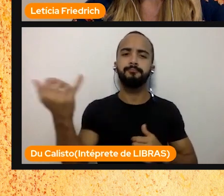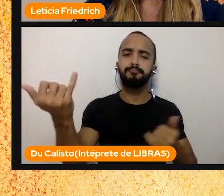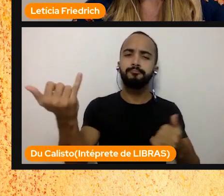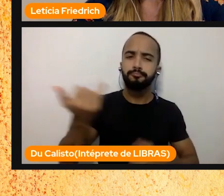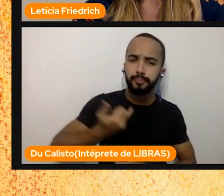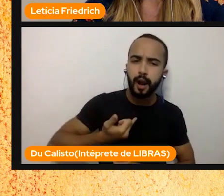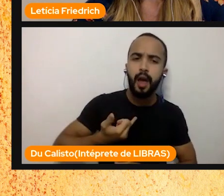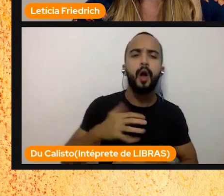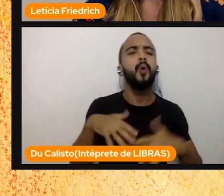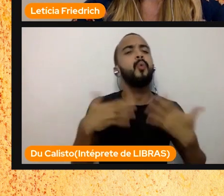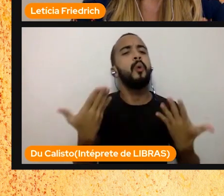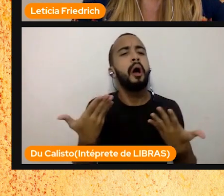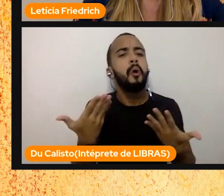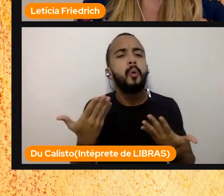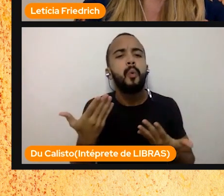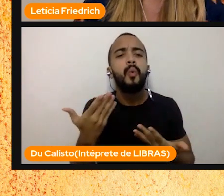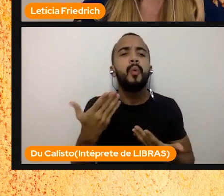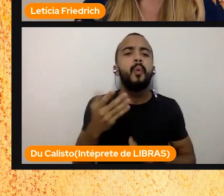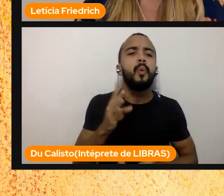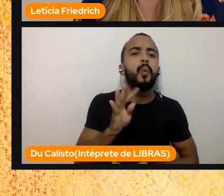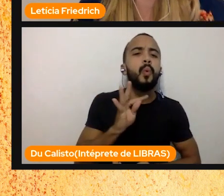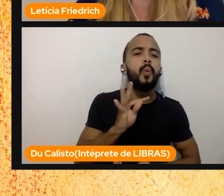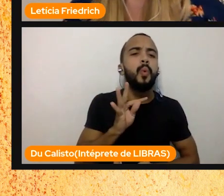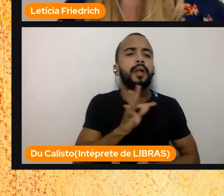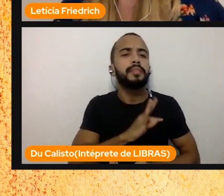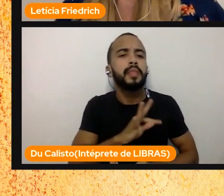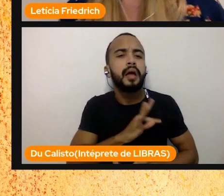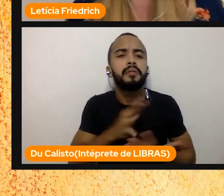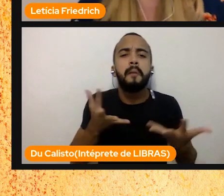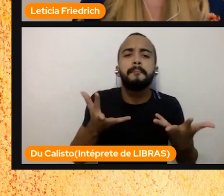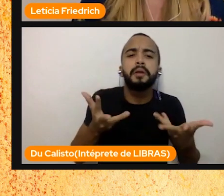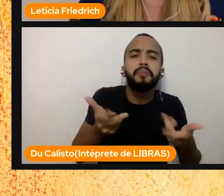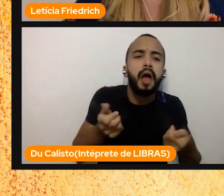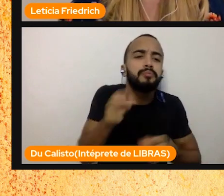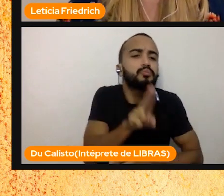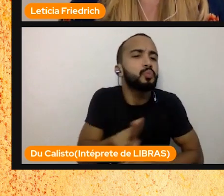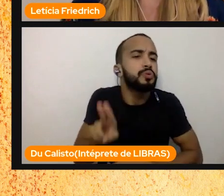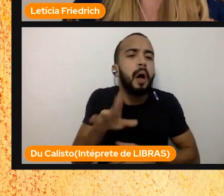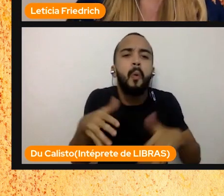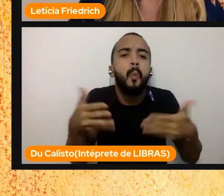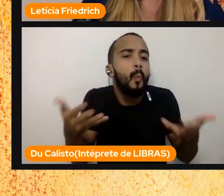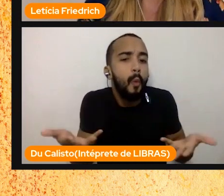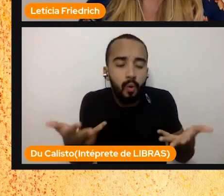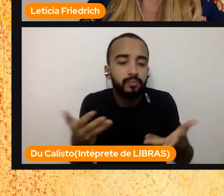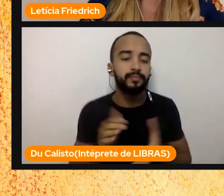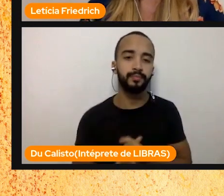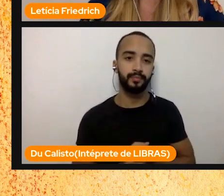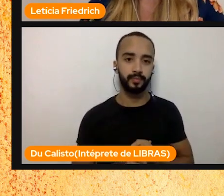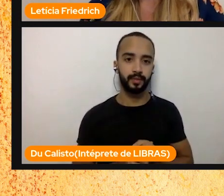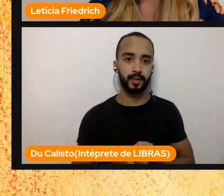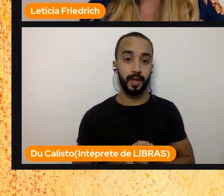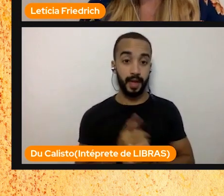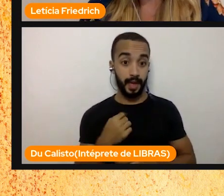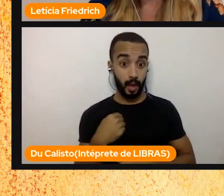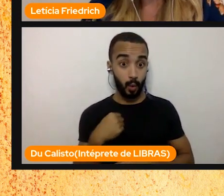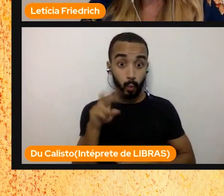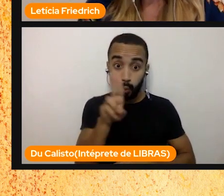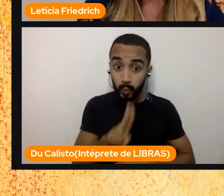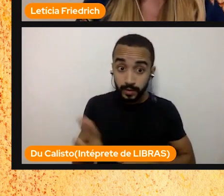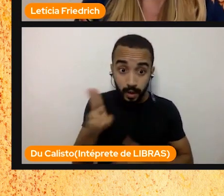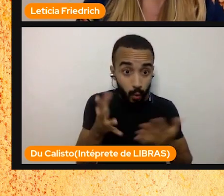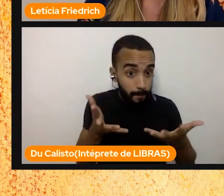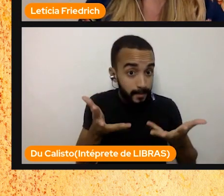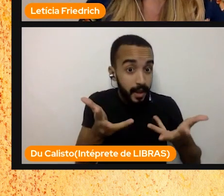2 filmes? Certo. Sim. A técnica do Bizarros Peixes, das Fossas Abissais, é 2D no